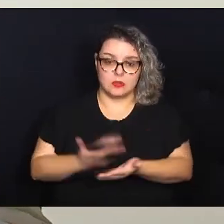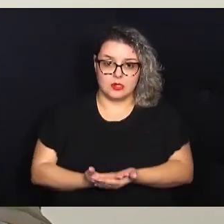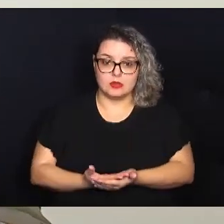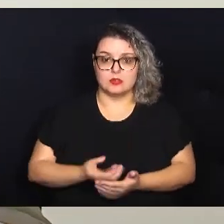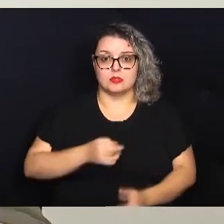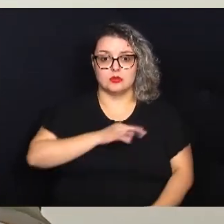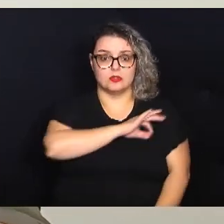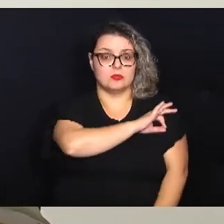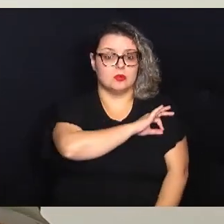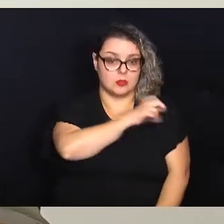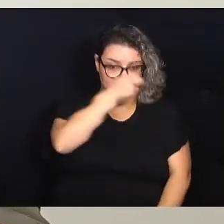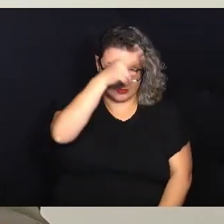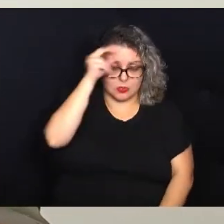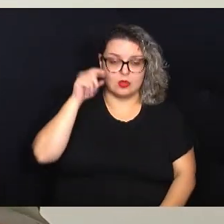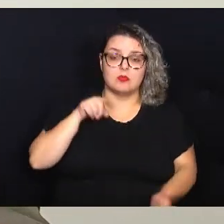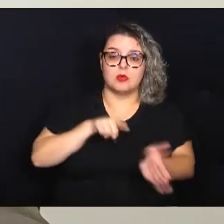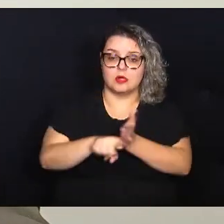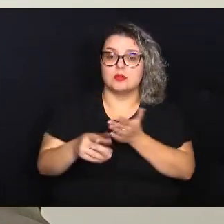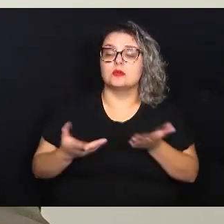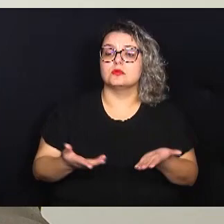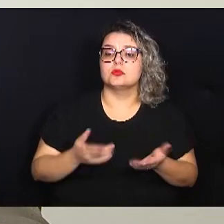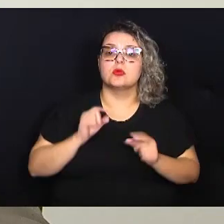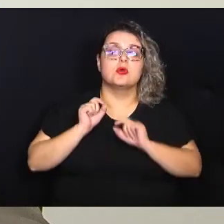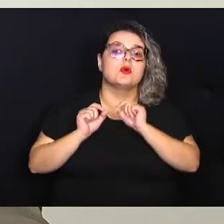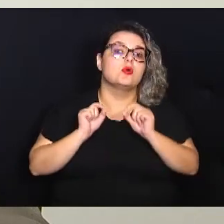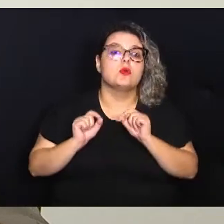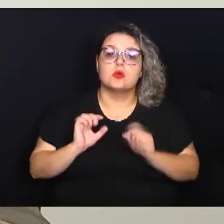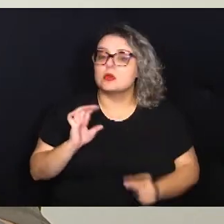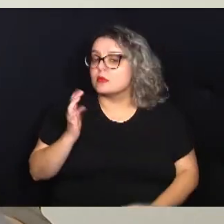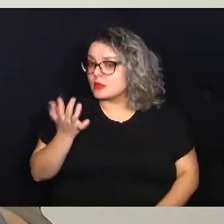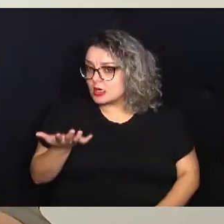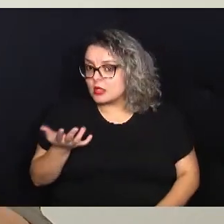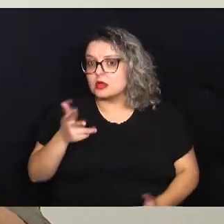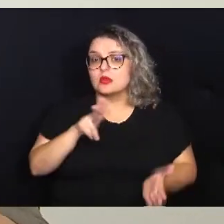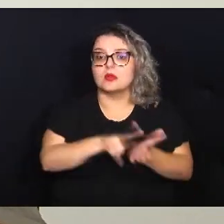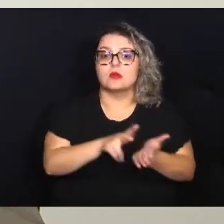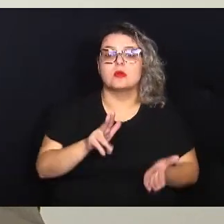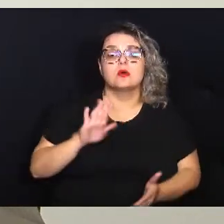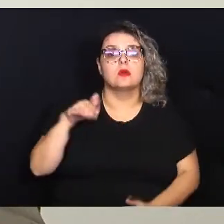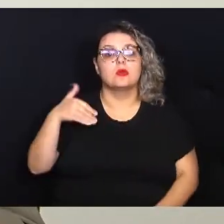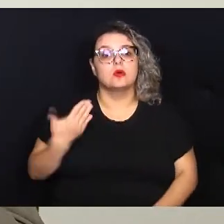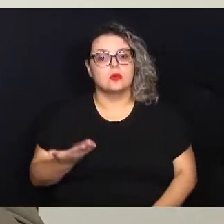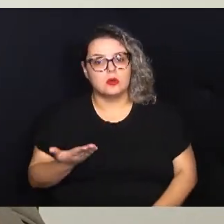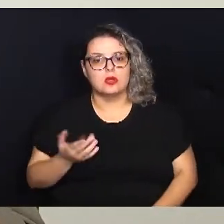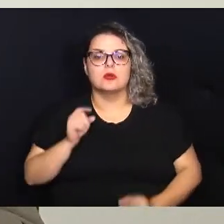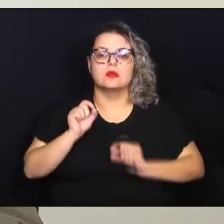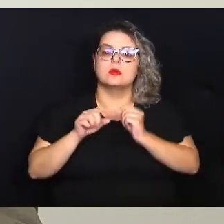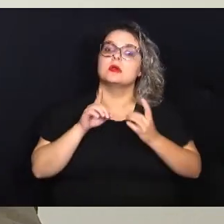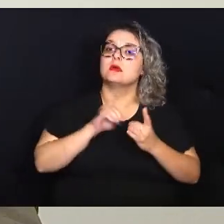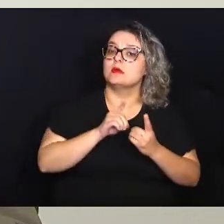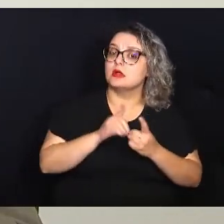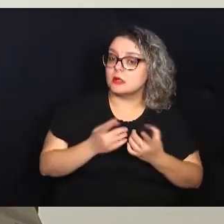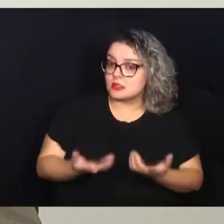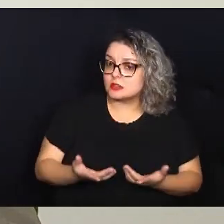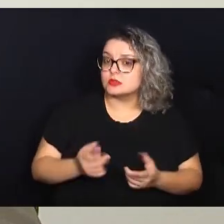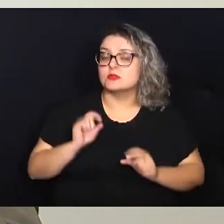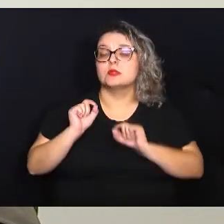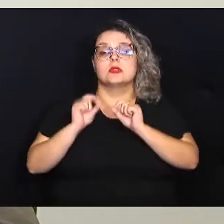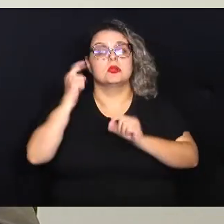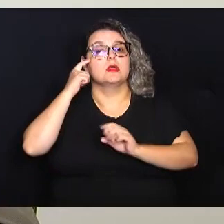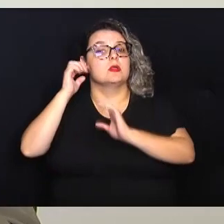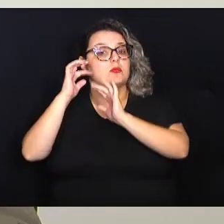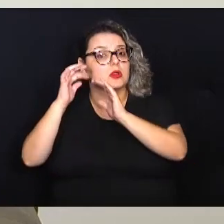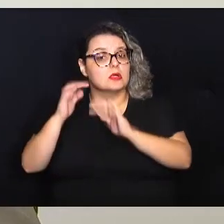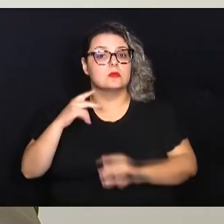fiz um requerimento ao prefeito, perguntando, questionando como vai se dar essa regulamentação, quando vai ser, quem vai